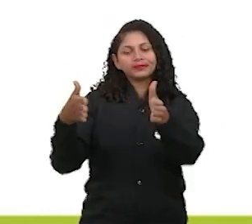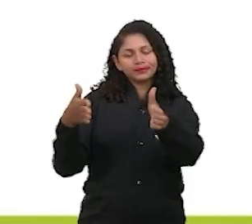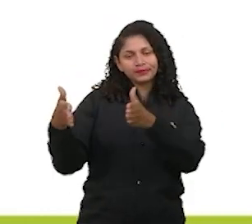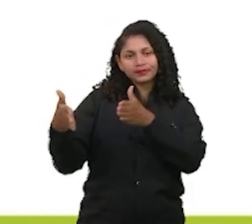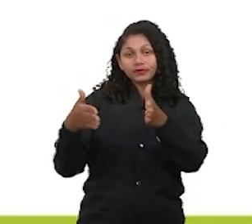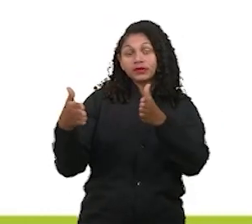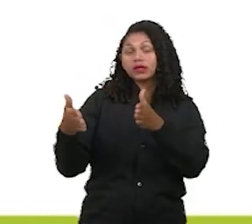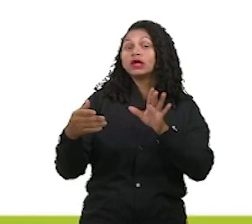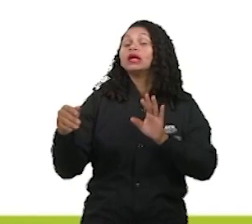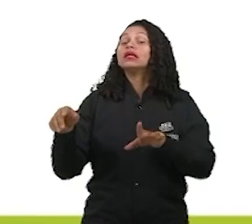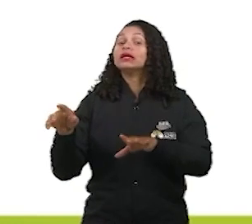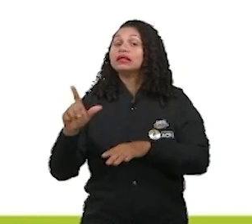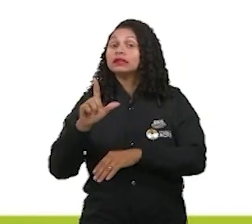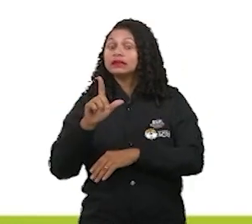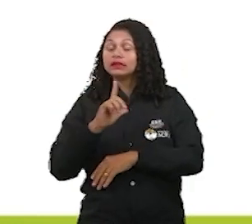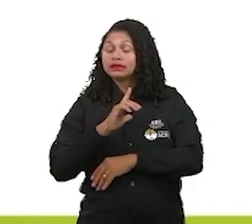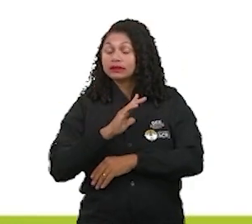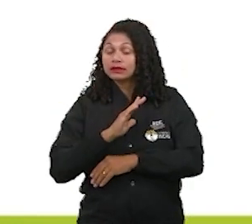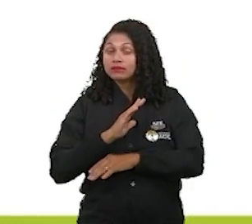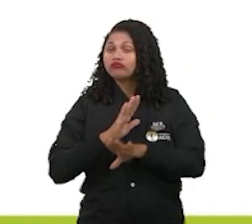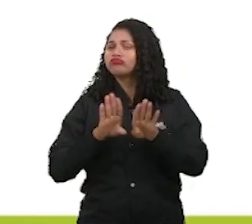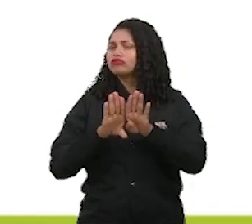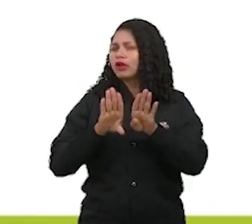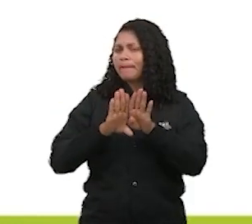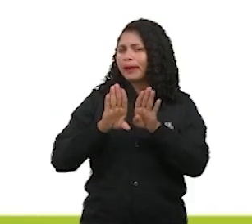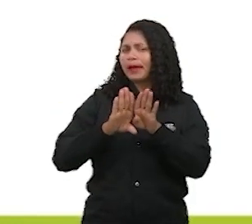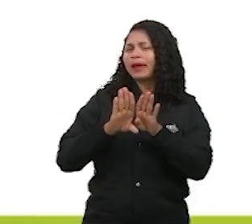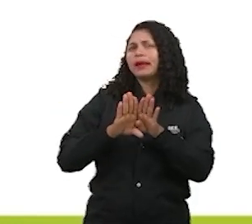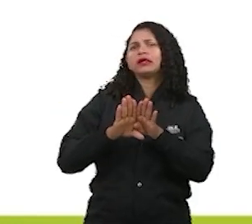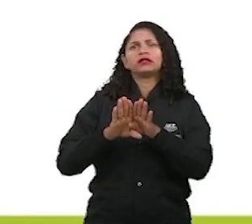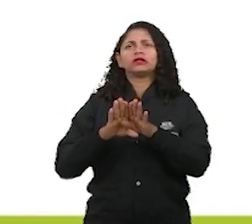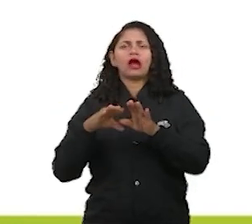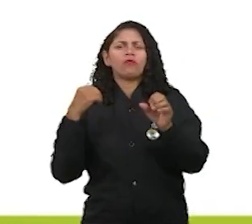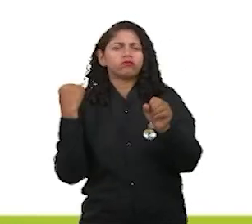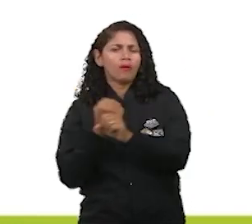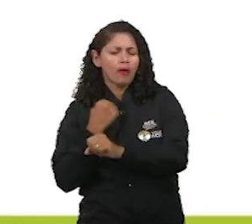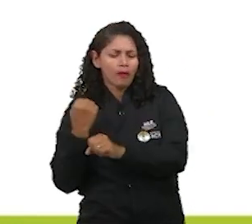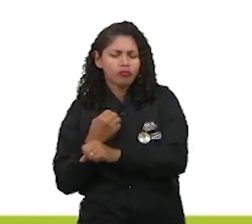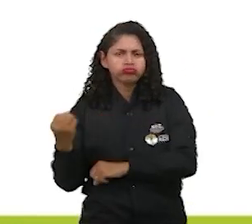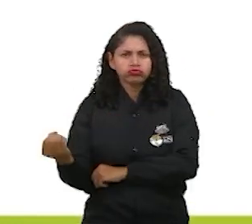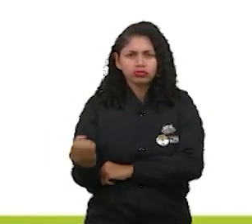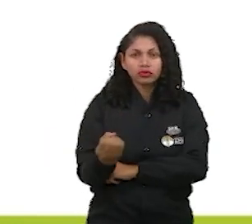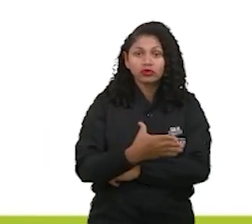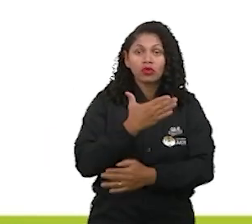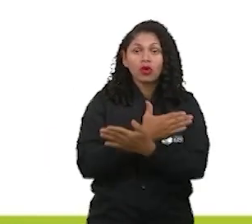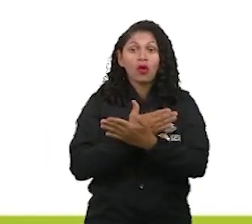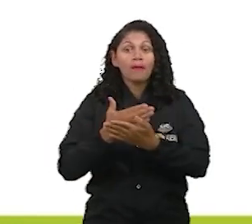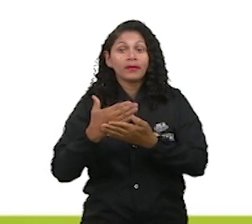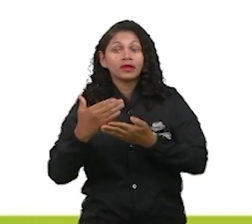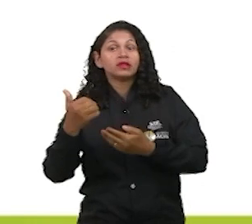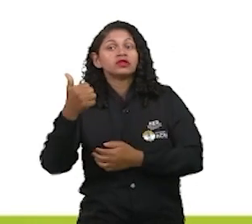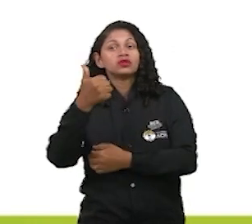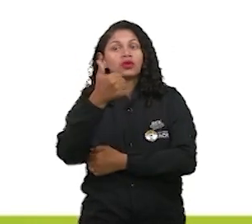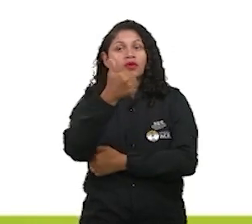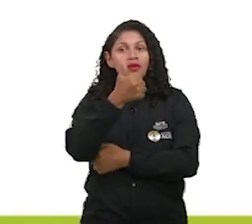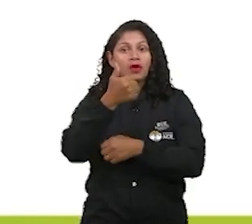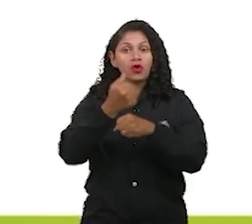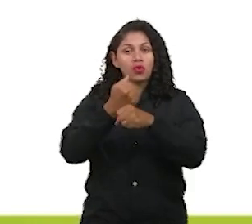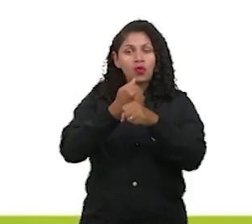também é chamada de fase da reconstrução. Ela teve um início em 1930 e se encerrou